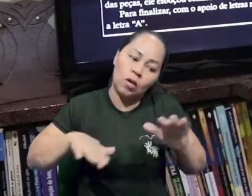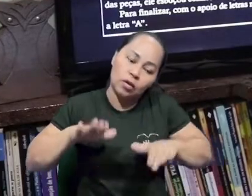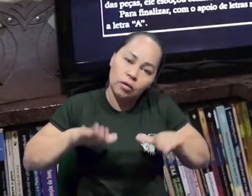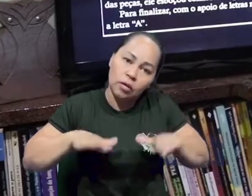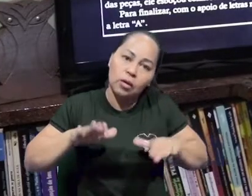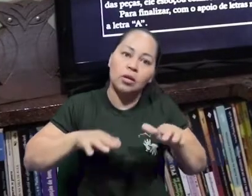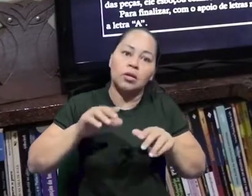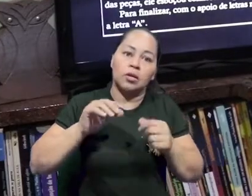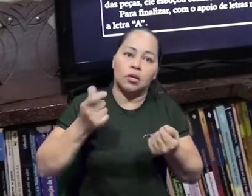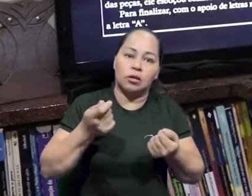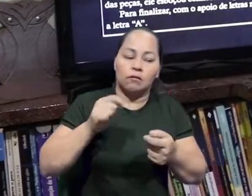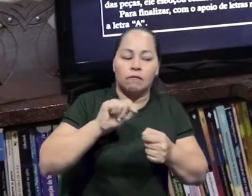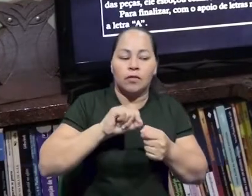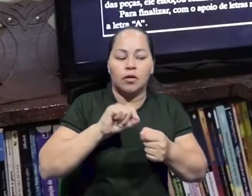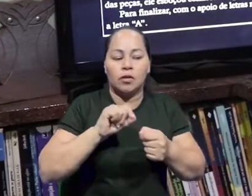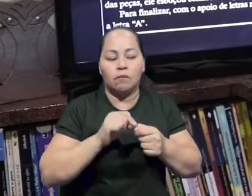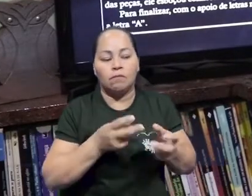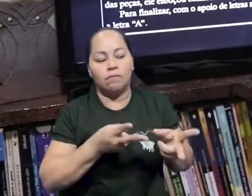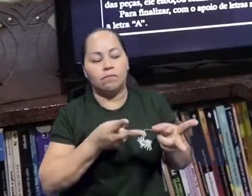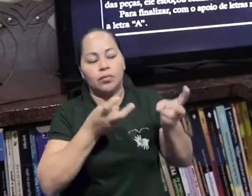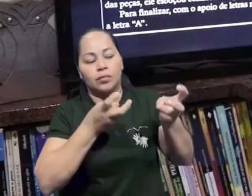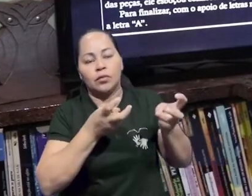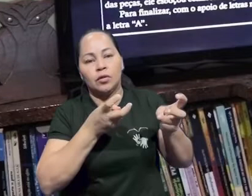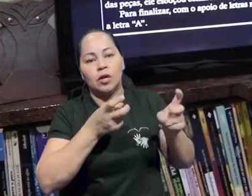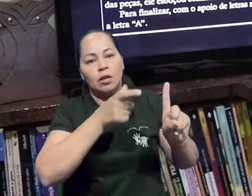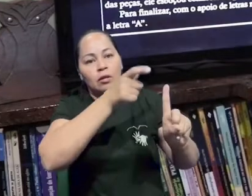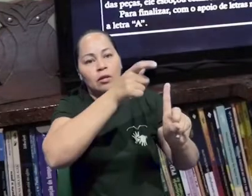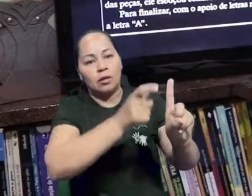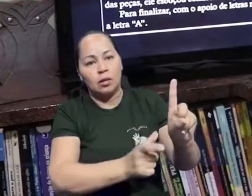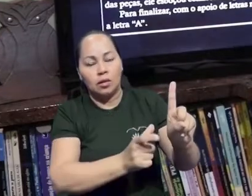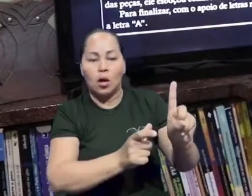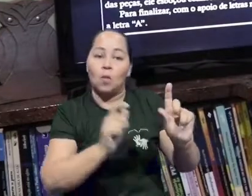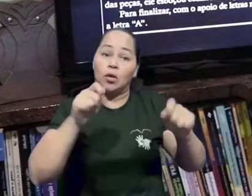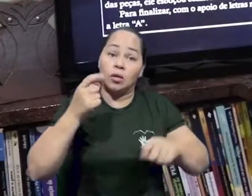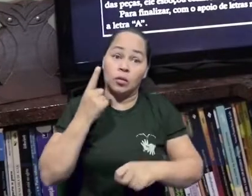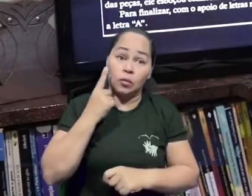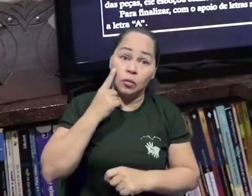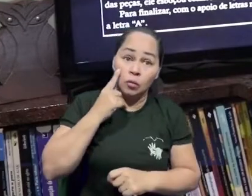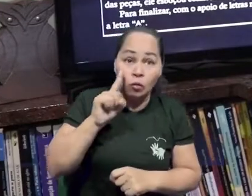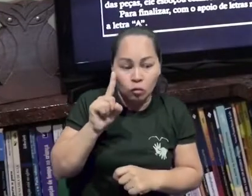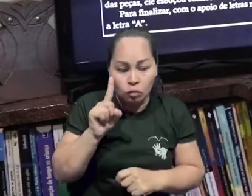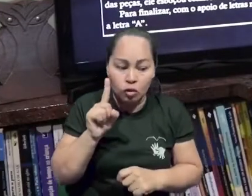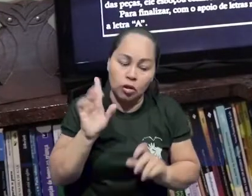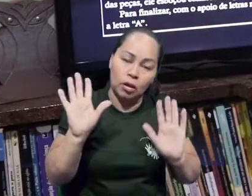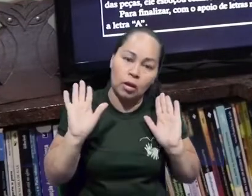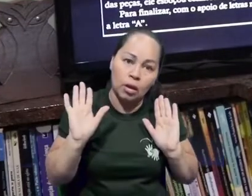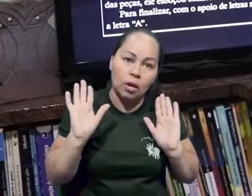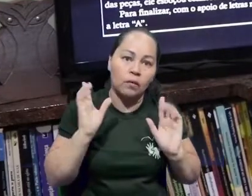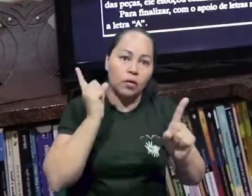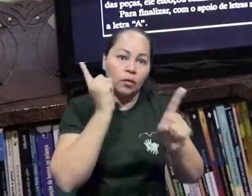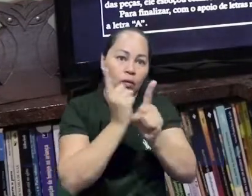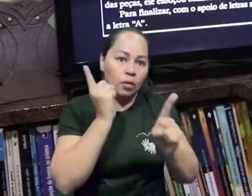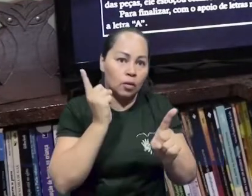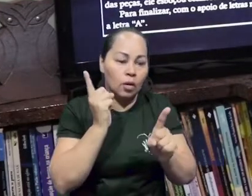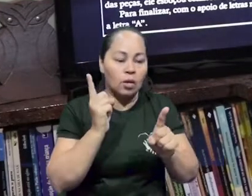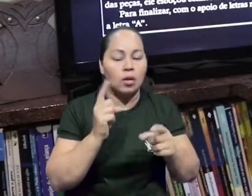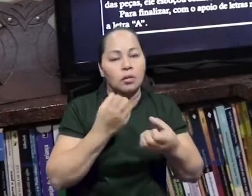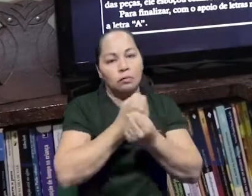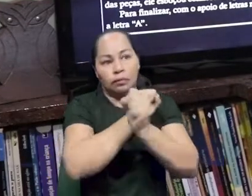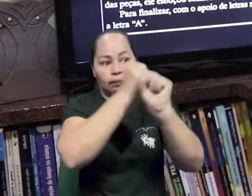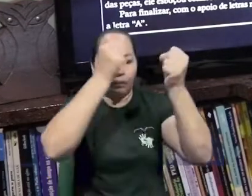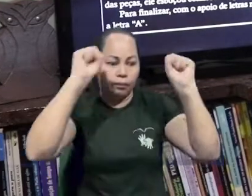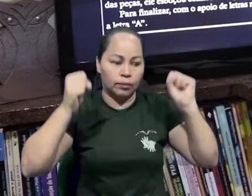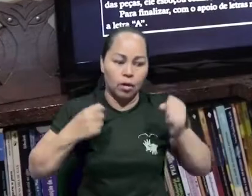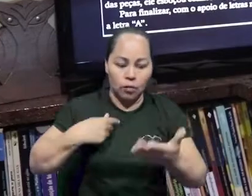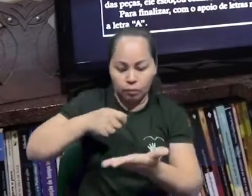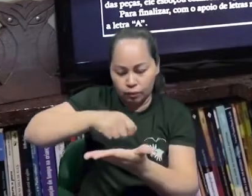faço, dependendo da criança, eu já falei antes para vocês, ela pode ser em um atendimento, se for uma criança hiperativa, porque é tudo muito rápido,